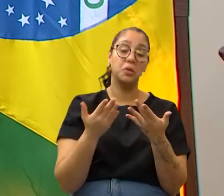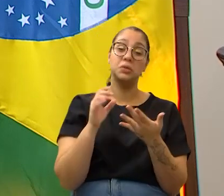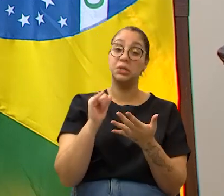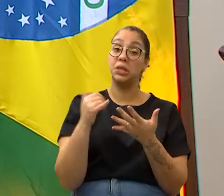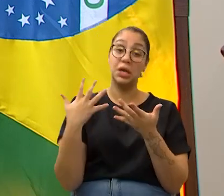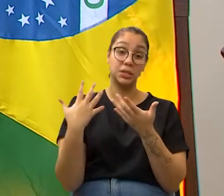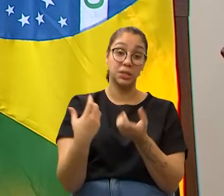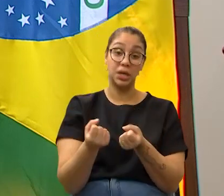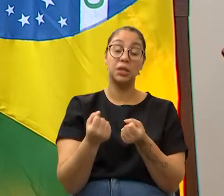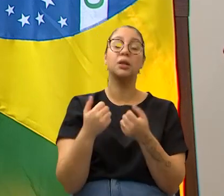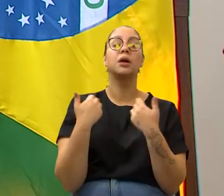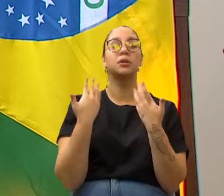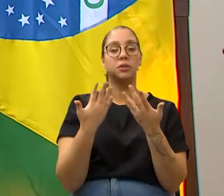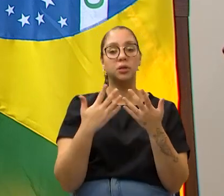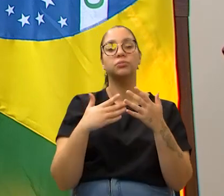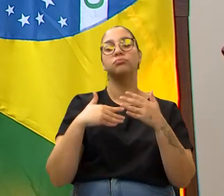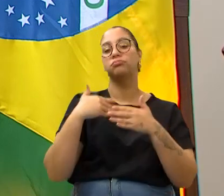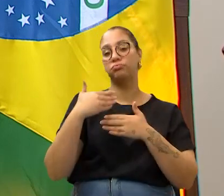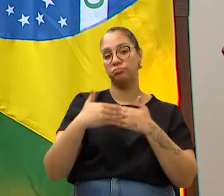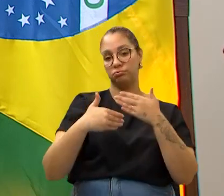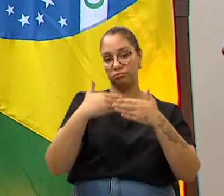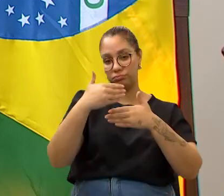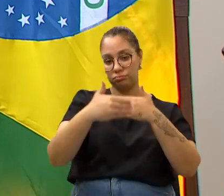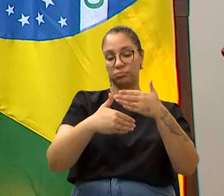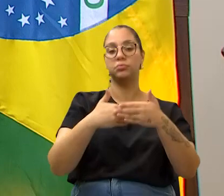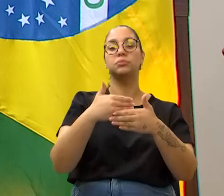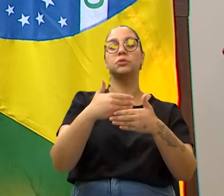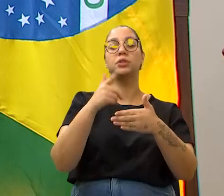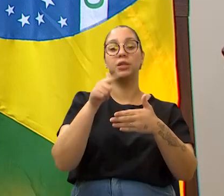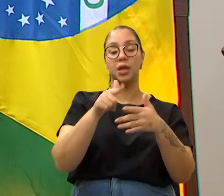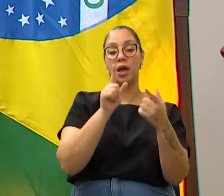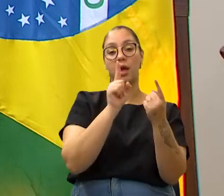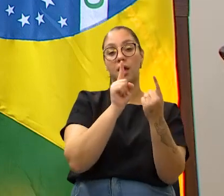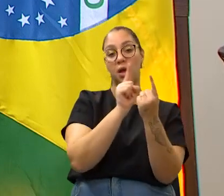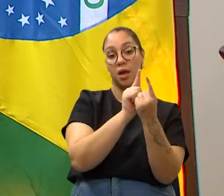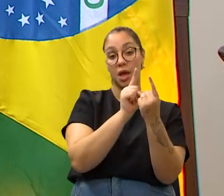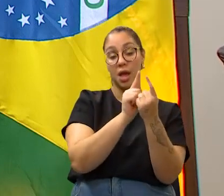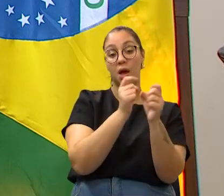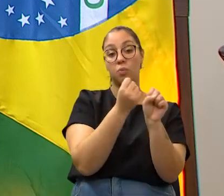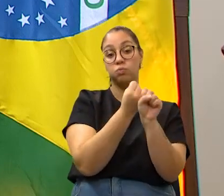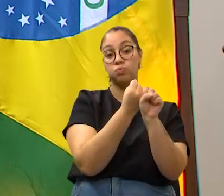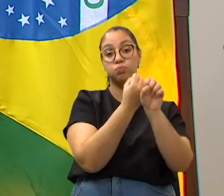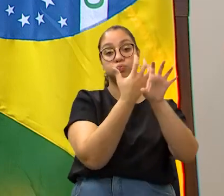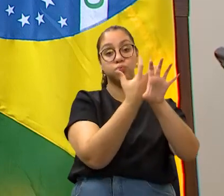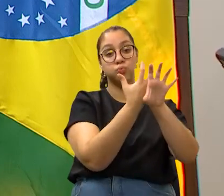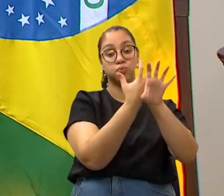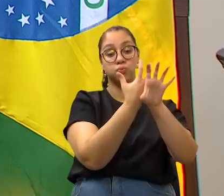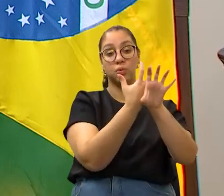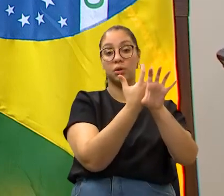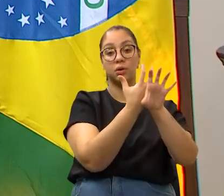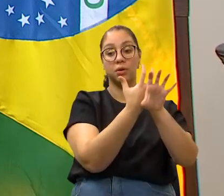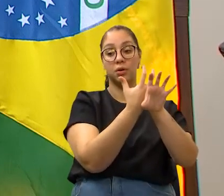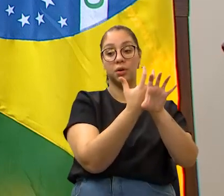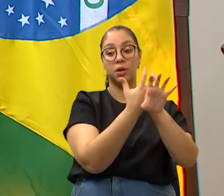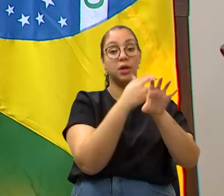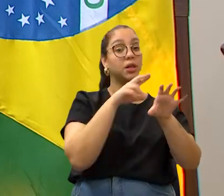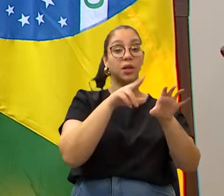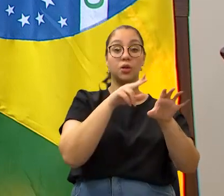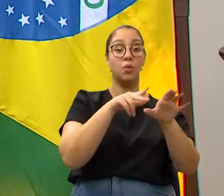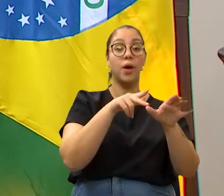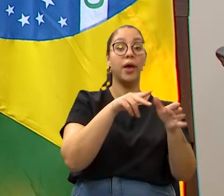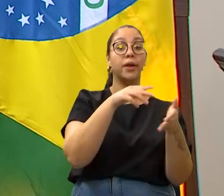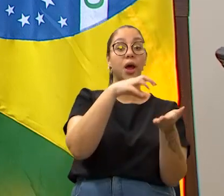Aceitando, aí ele entra nesse processo de se consultar com o médico que vai estar no local, não na